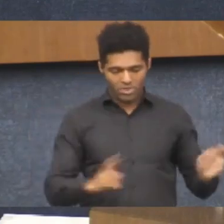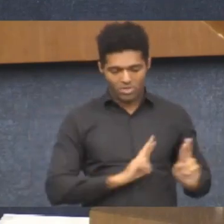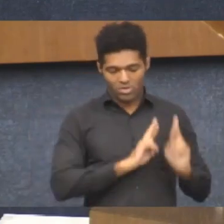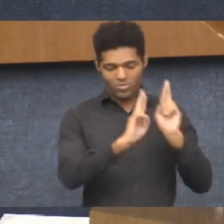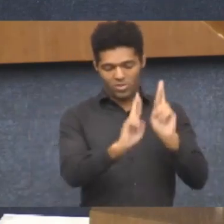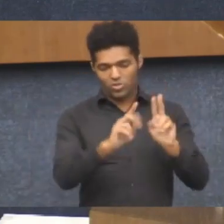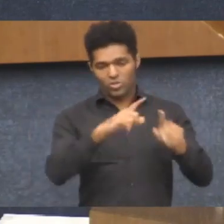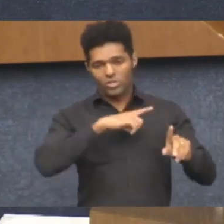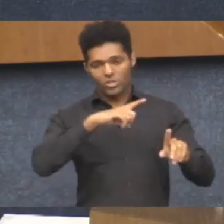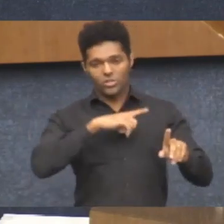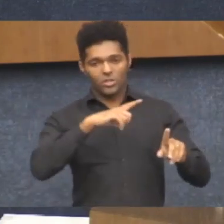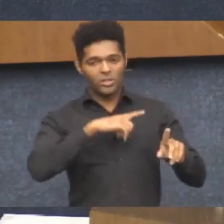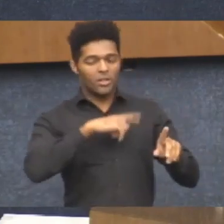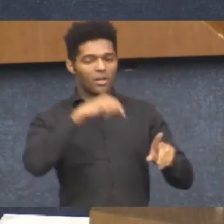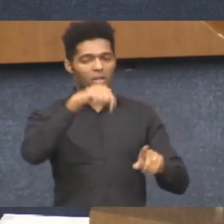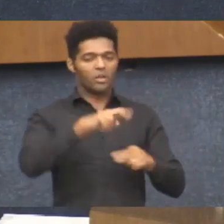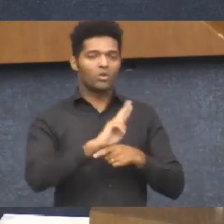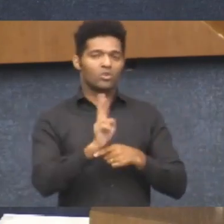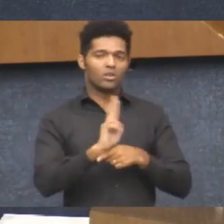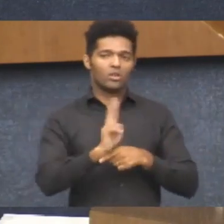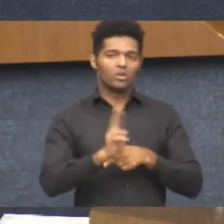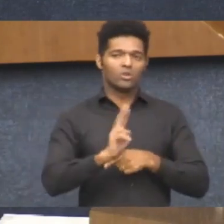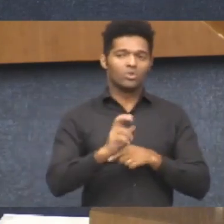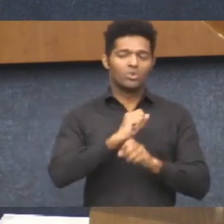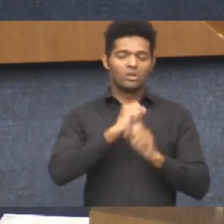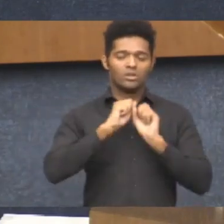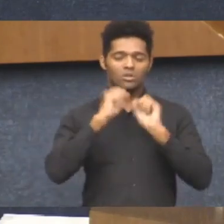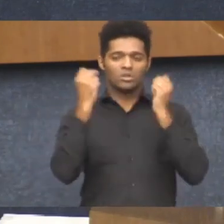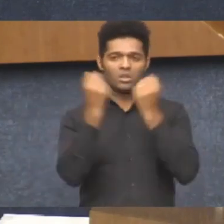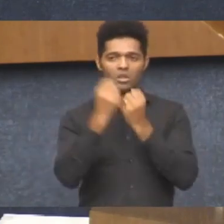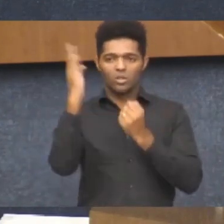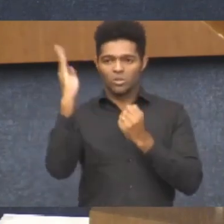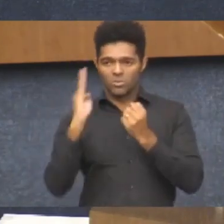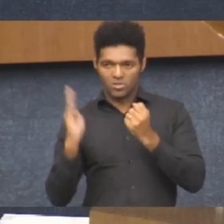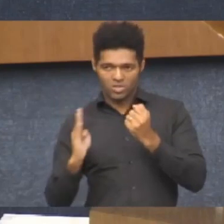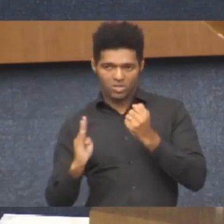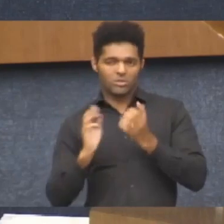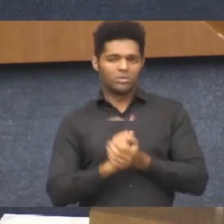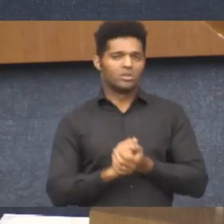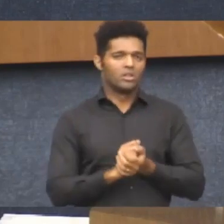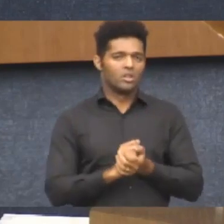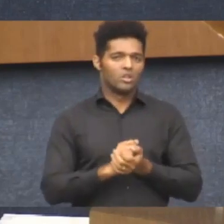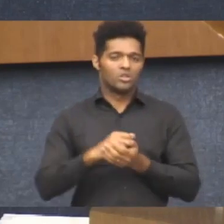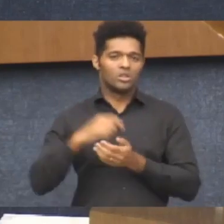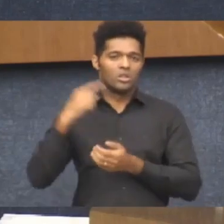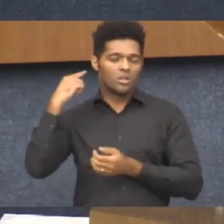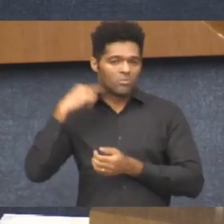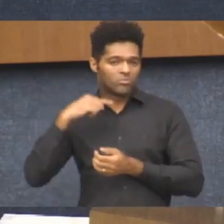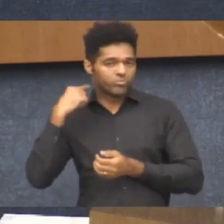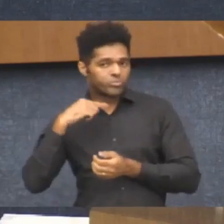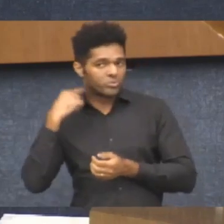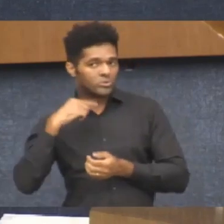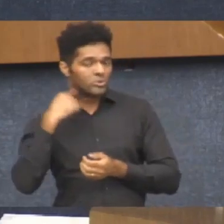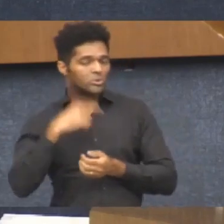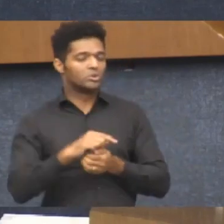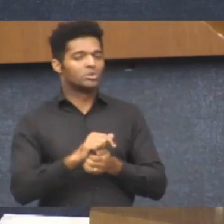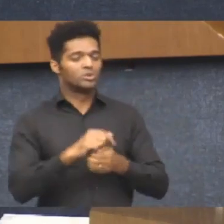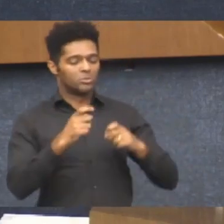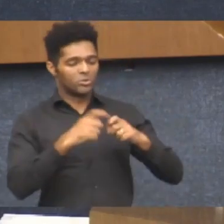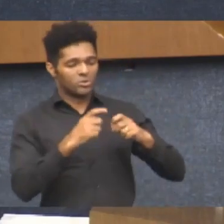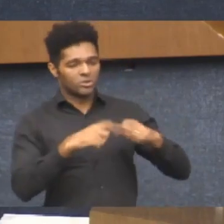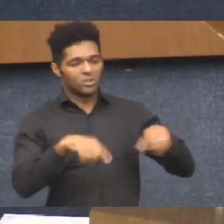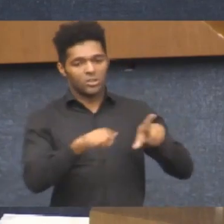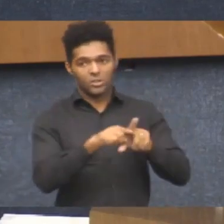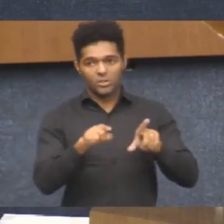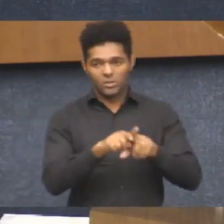tem aqui o diretor da Sociedade Brasileira de Medicina de Família, a Luísa, Real Fabiana, a Luísa, vice-presidente da associação,